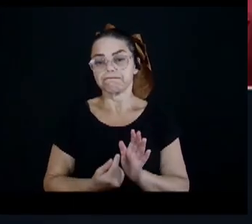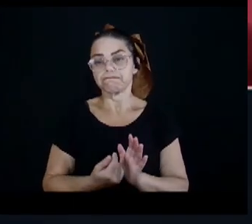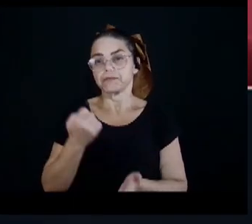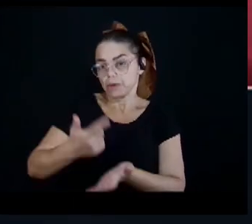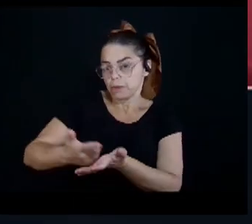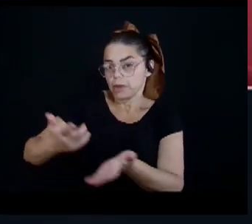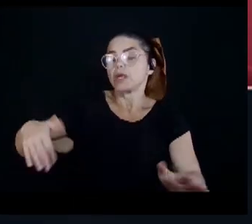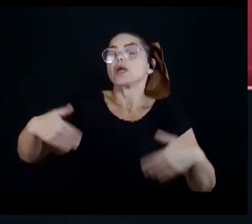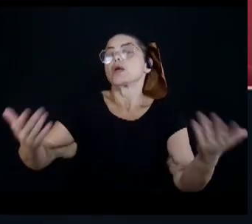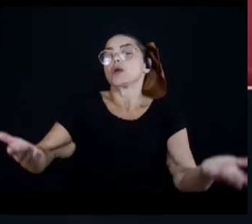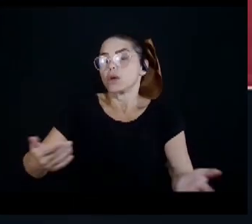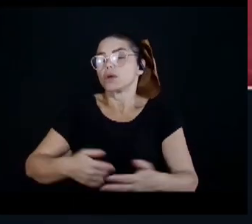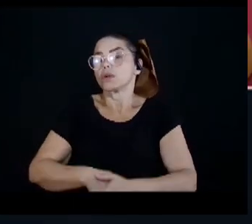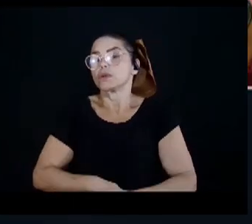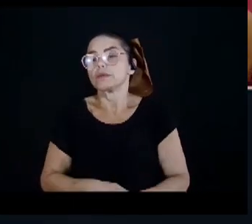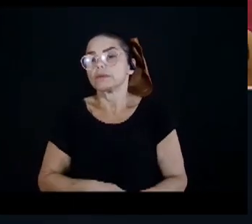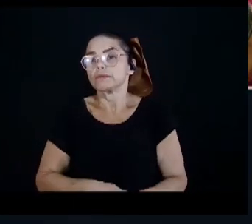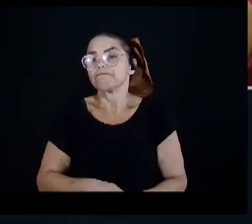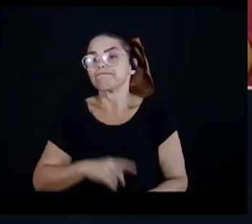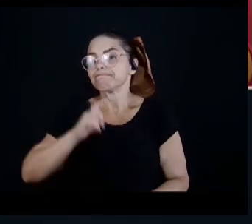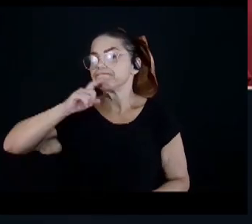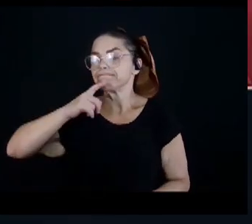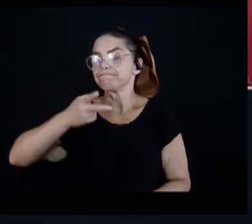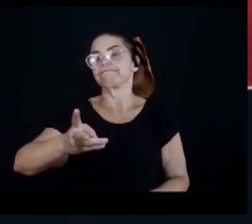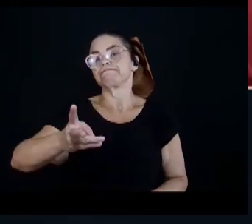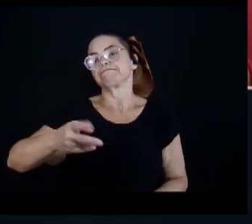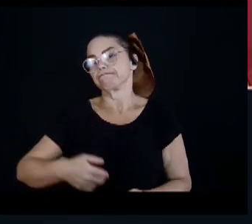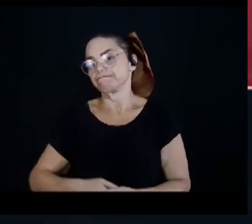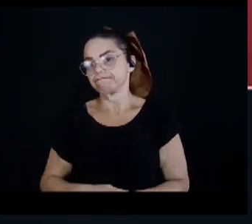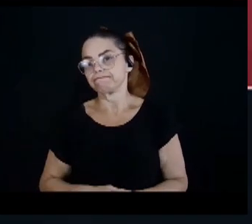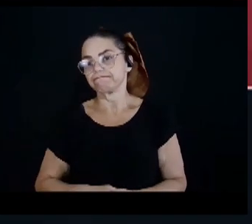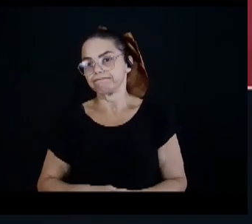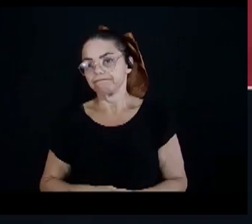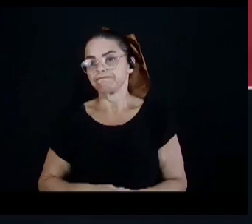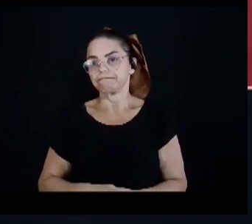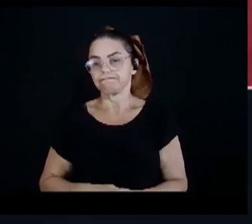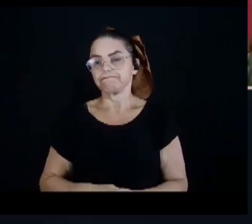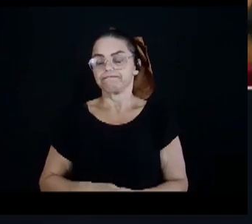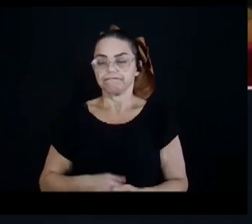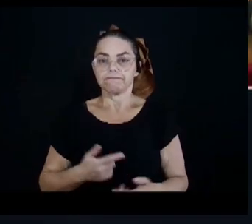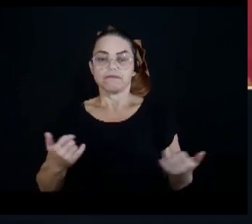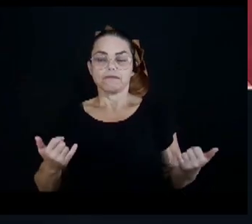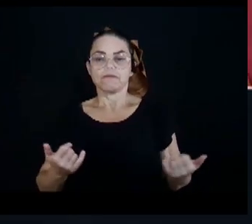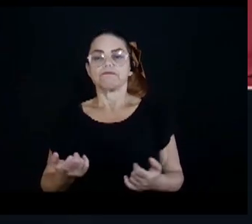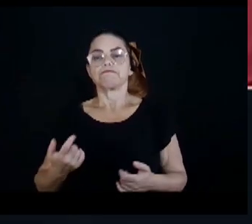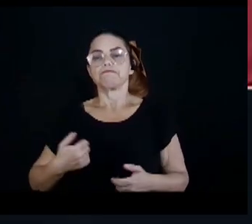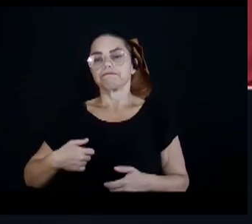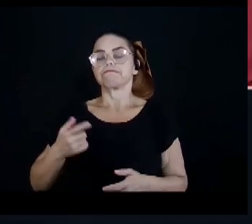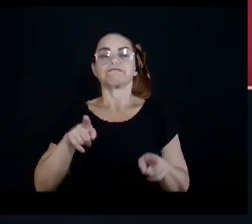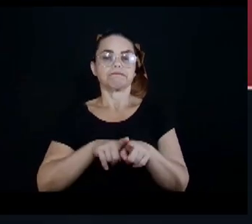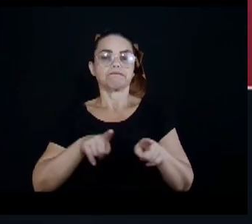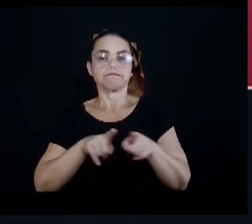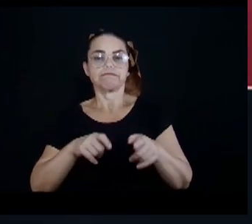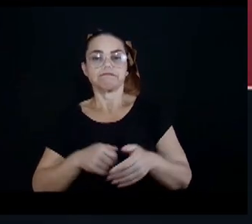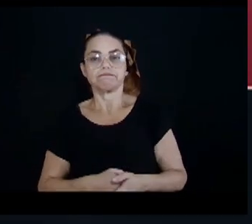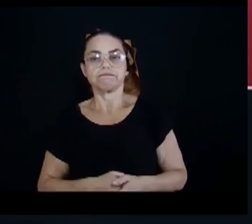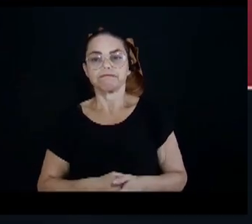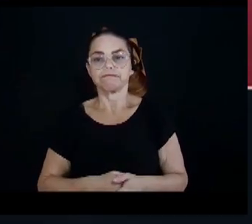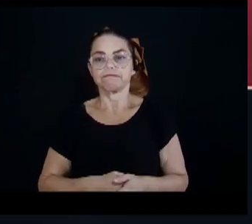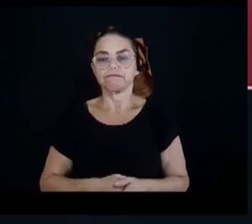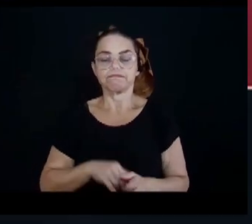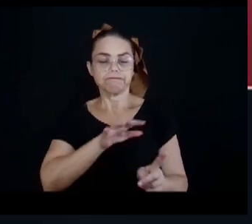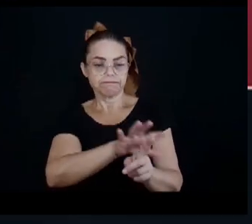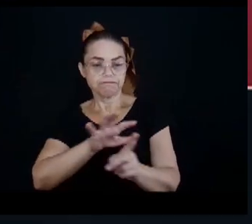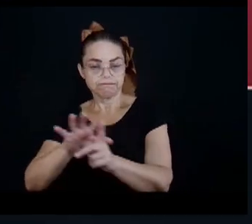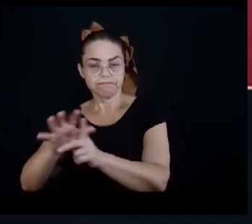se a gente não consegue manter, a gente vai retroceder. O mercado também vai ter outro impacto. Qual que é a